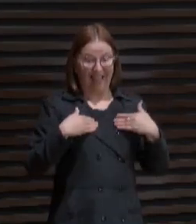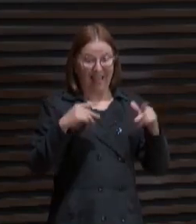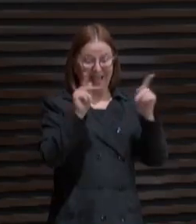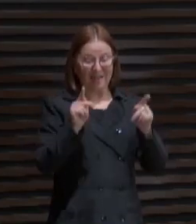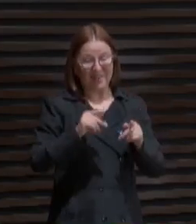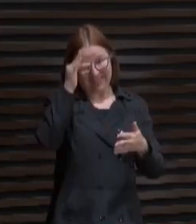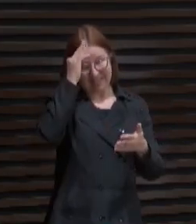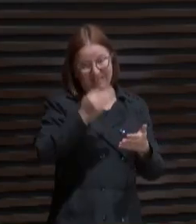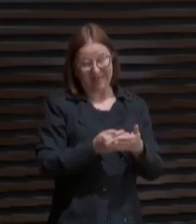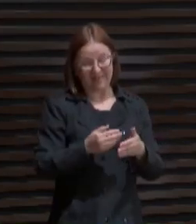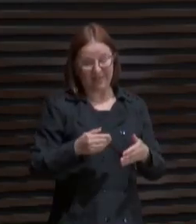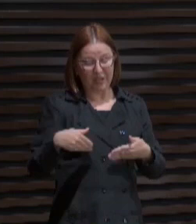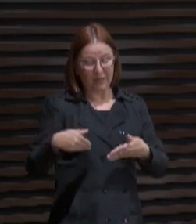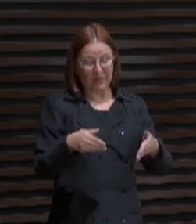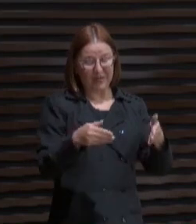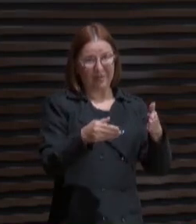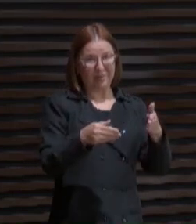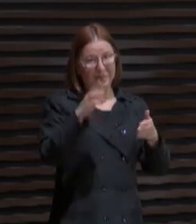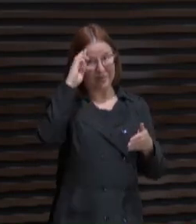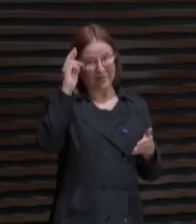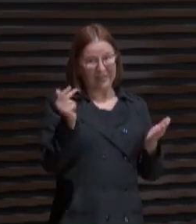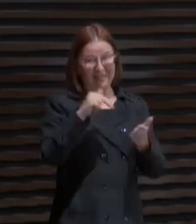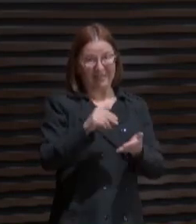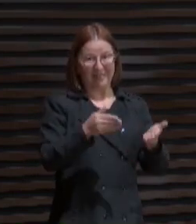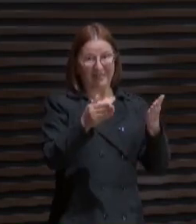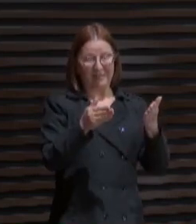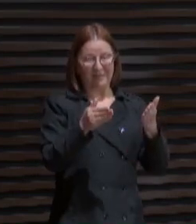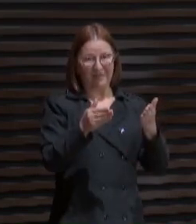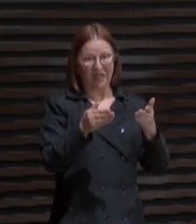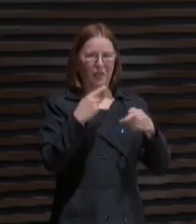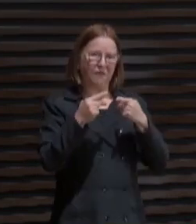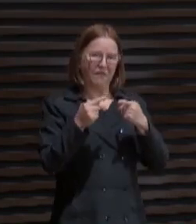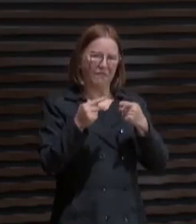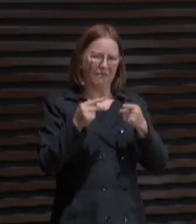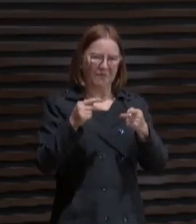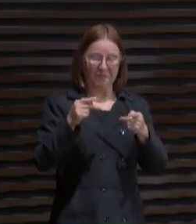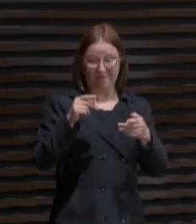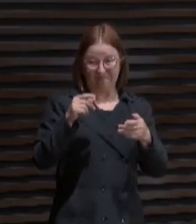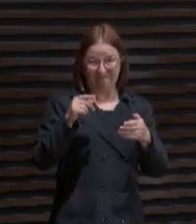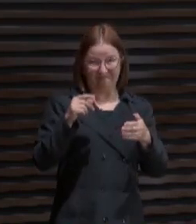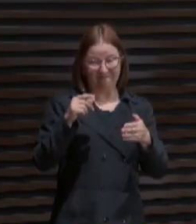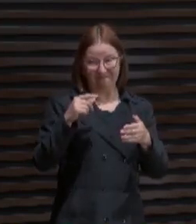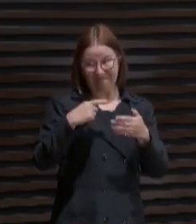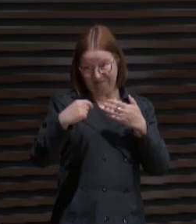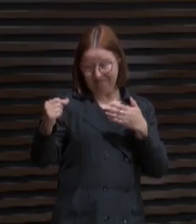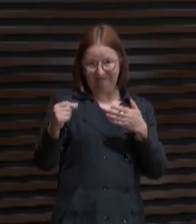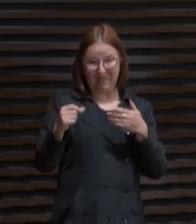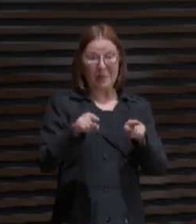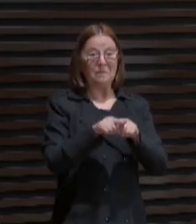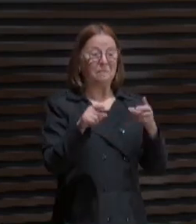Senhor ressurreto fez menção de passar adiante, mas os discípulos fizeram questão da presença